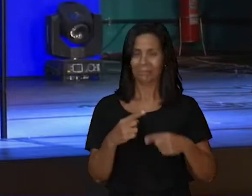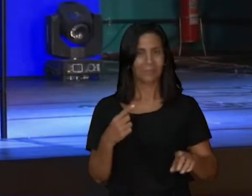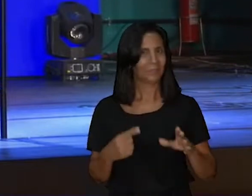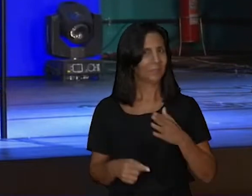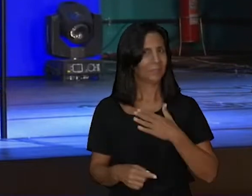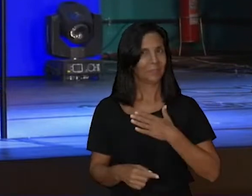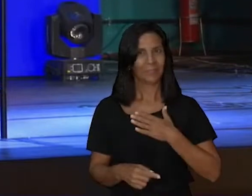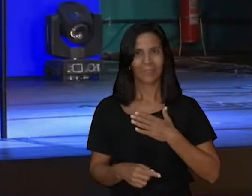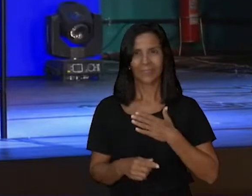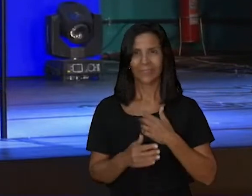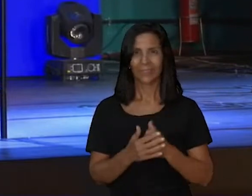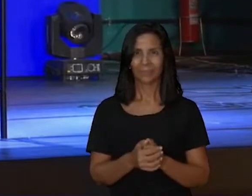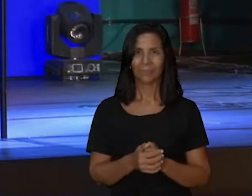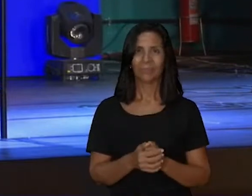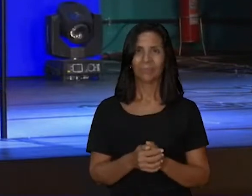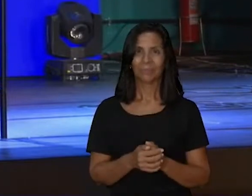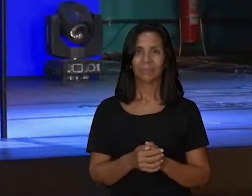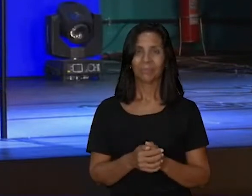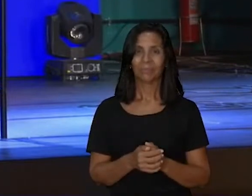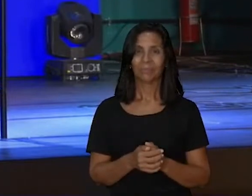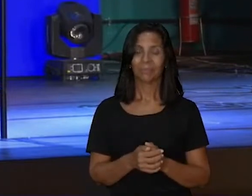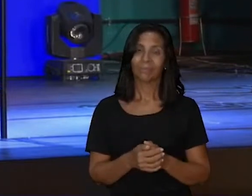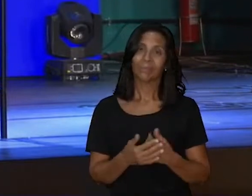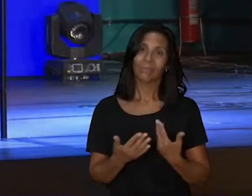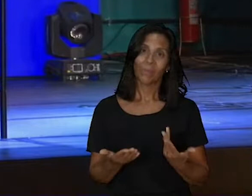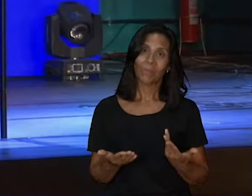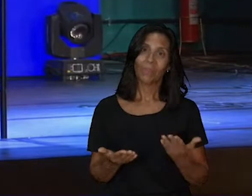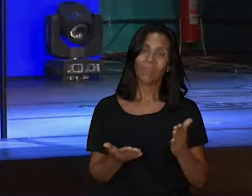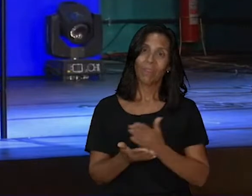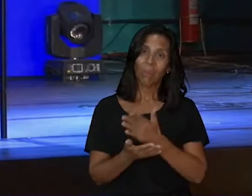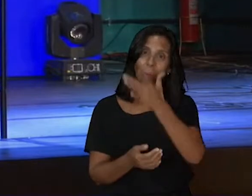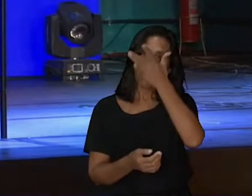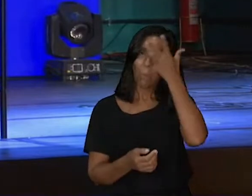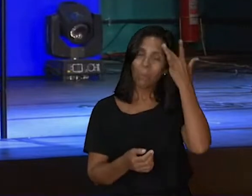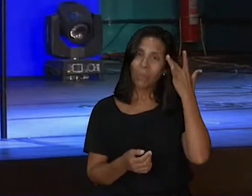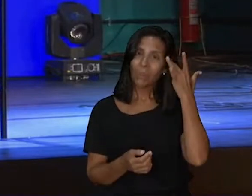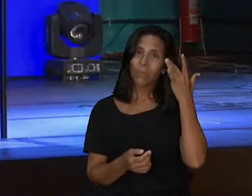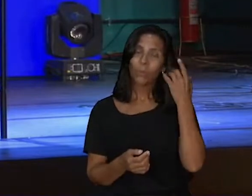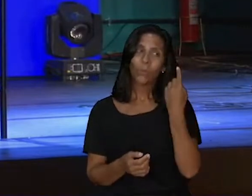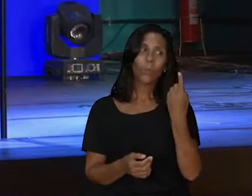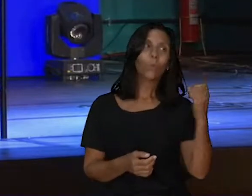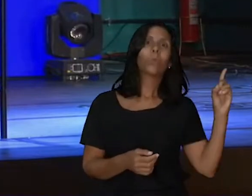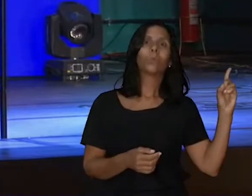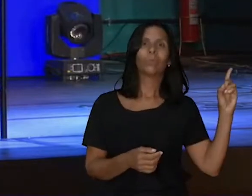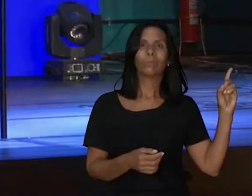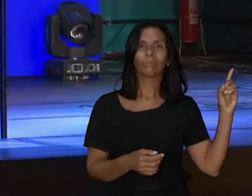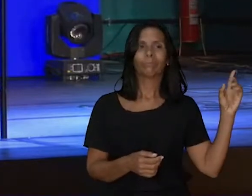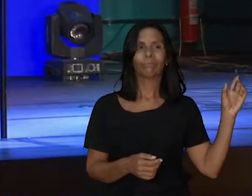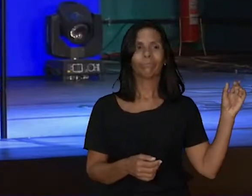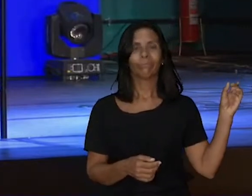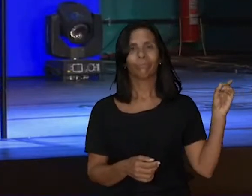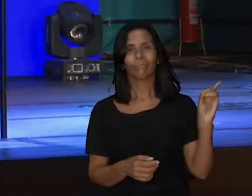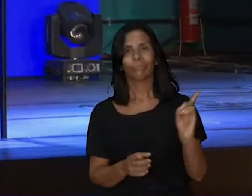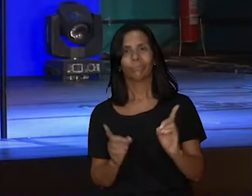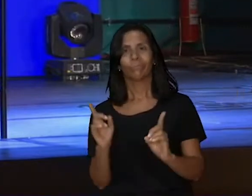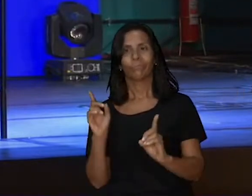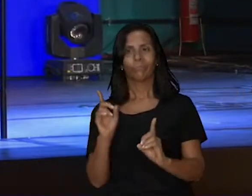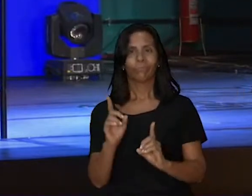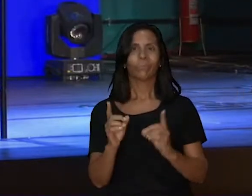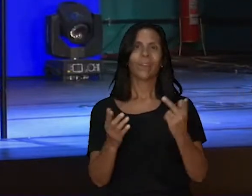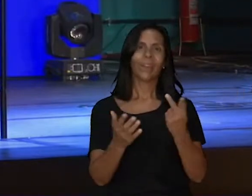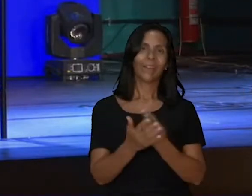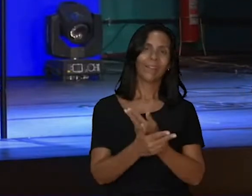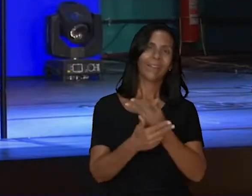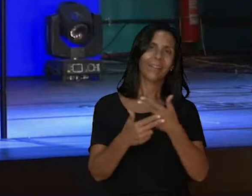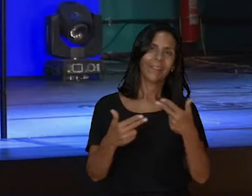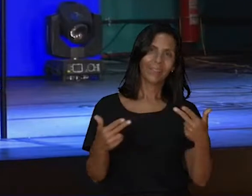Tem alguns que são últimos. E aí não se conforma, interpretando